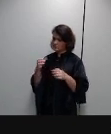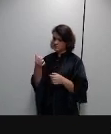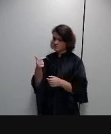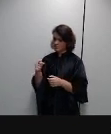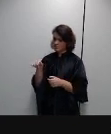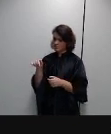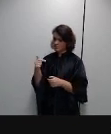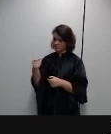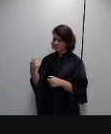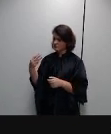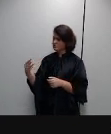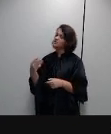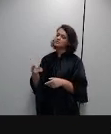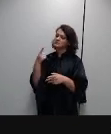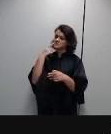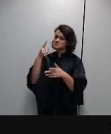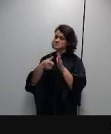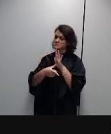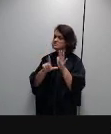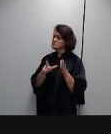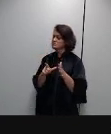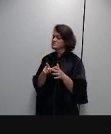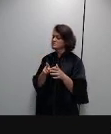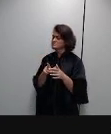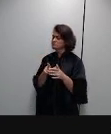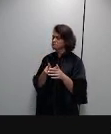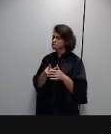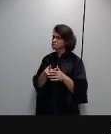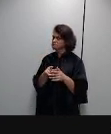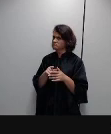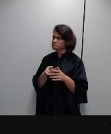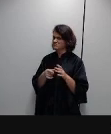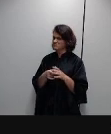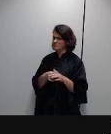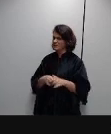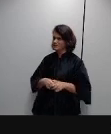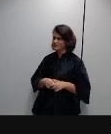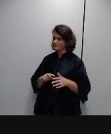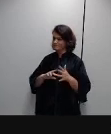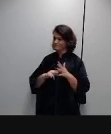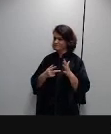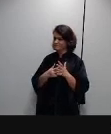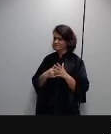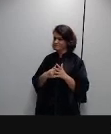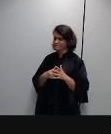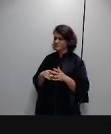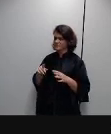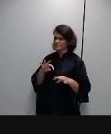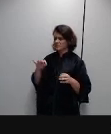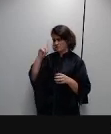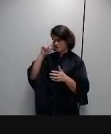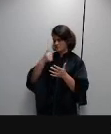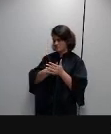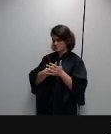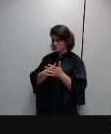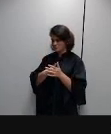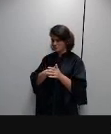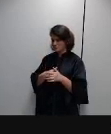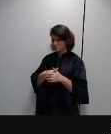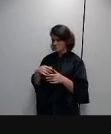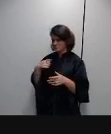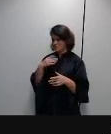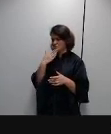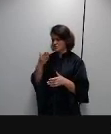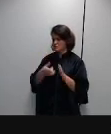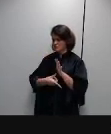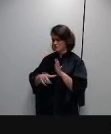prejudicial prejudicialidade externa ou seja a situação na qual a decisão de procedência do pedido de outro feito